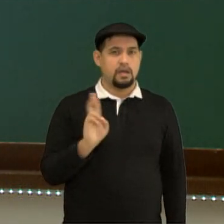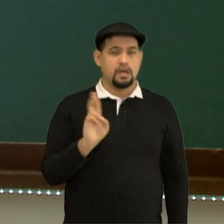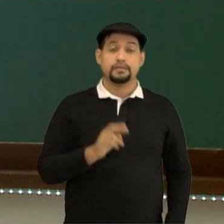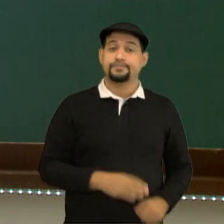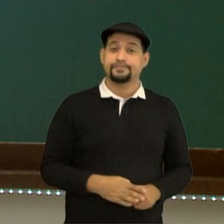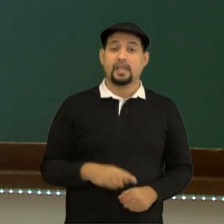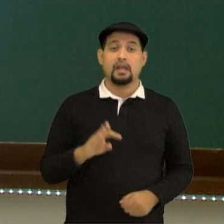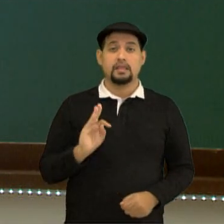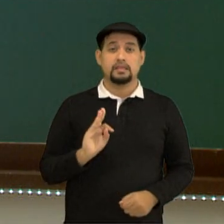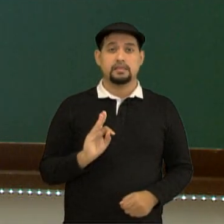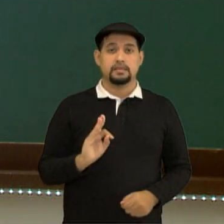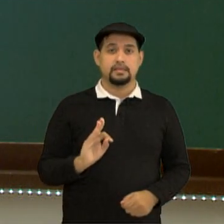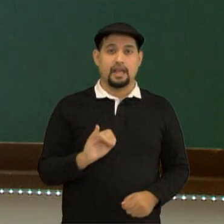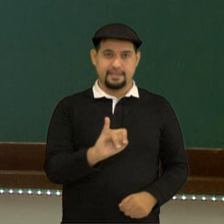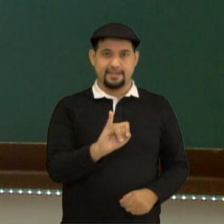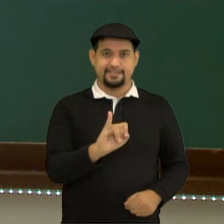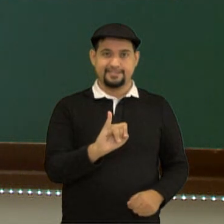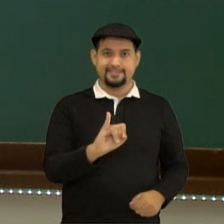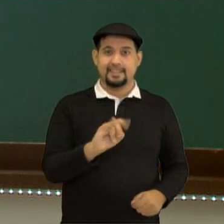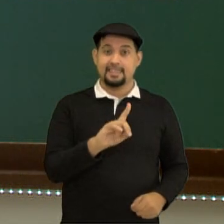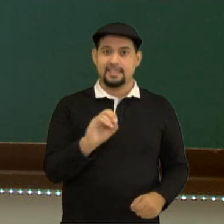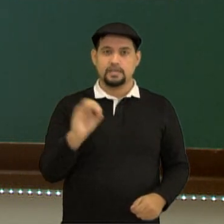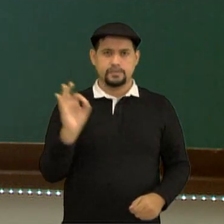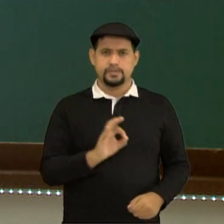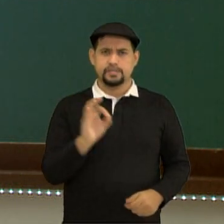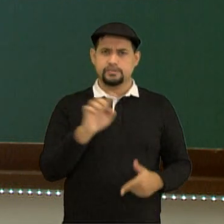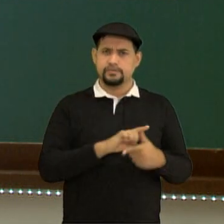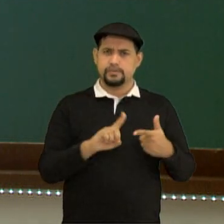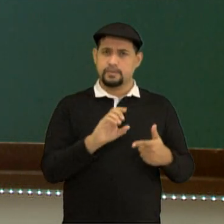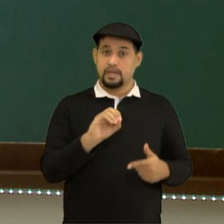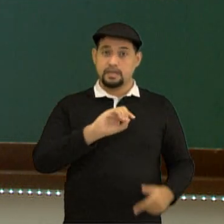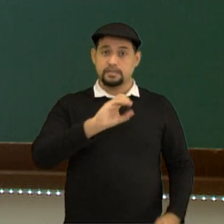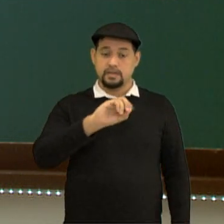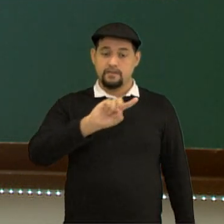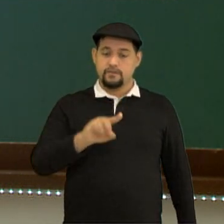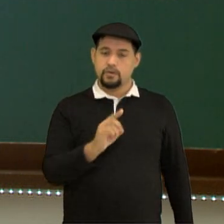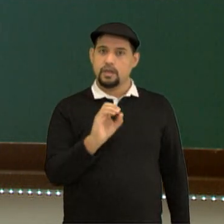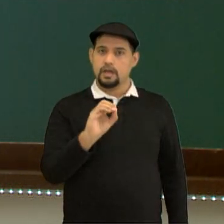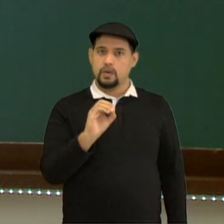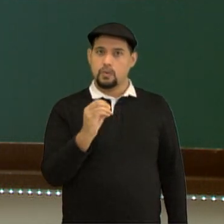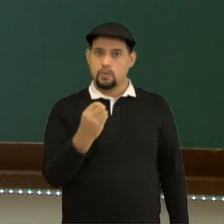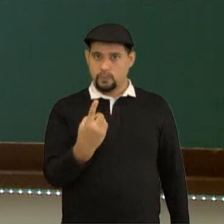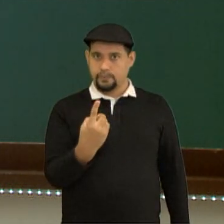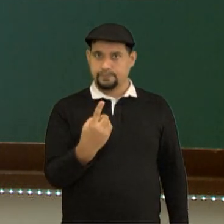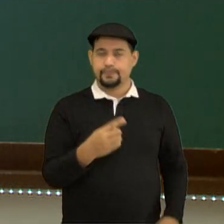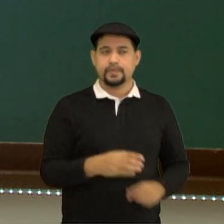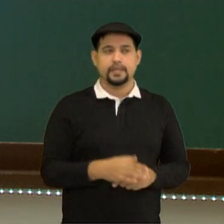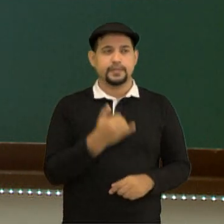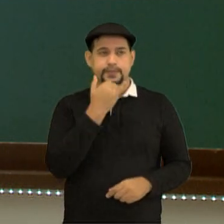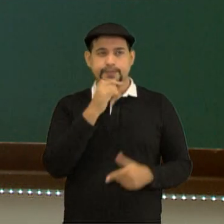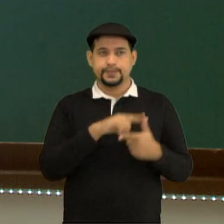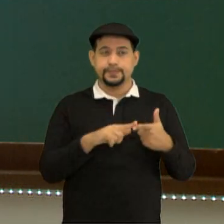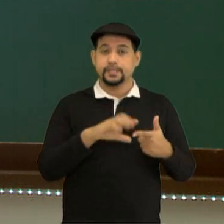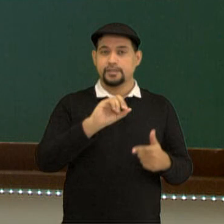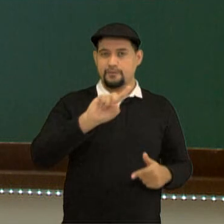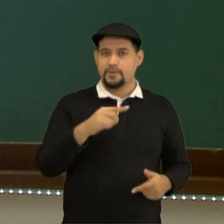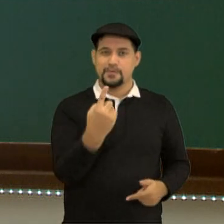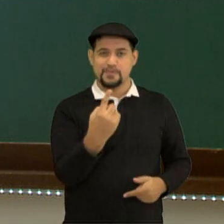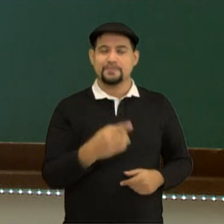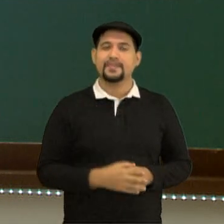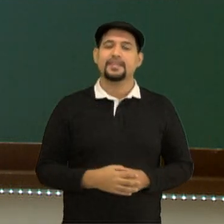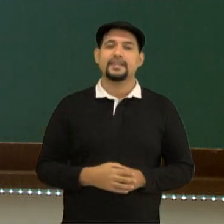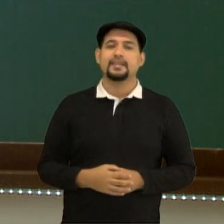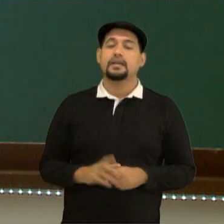taxa, 10% ao mês. Dividindo por 10 vai dar 0,1. Dividindo por 100, desculpa, vai dar 0,1. E